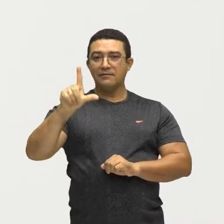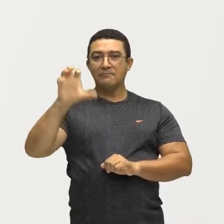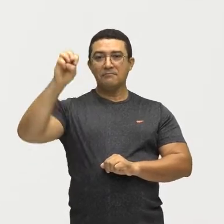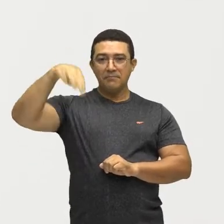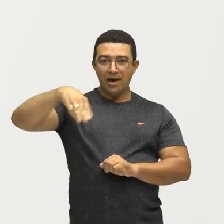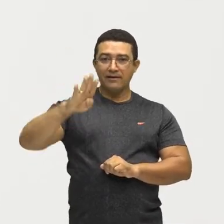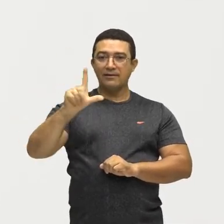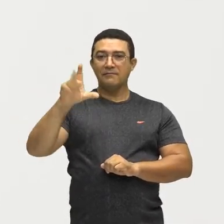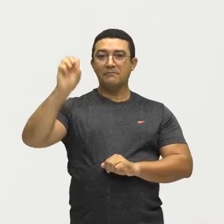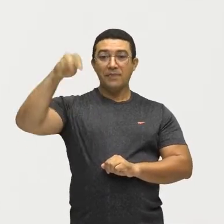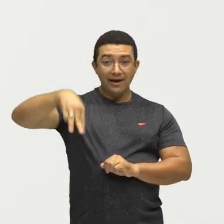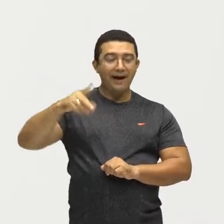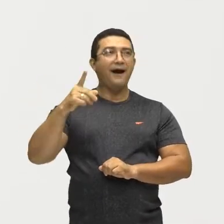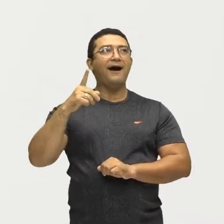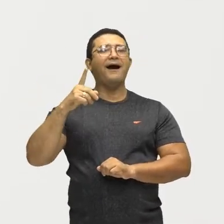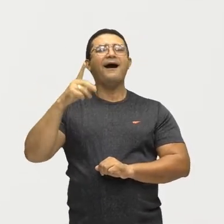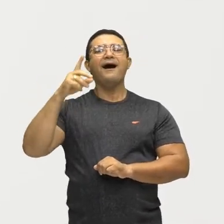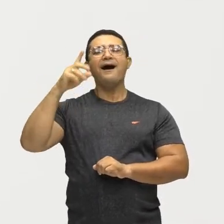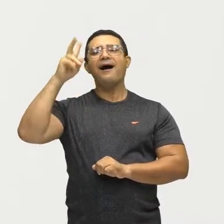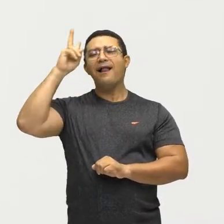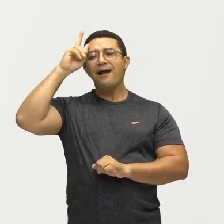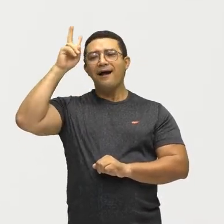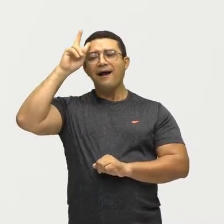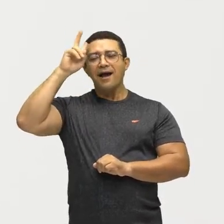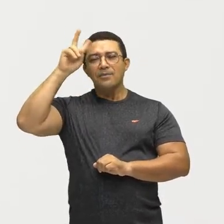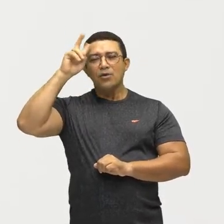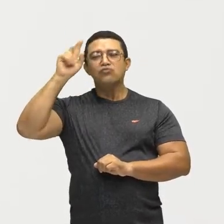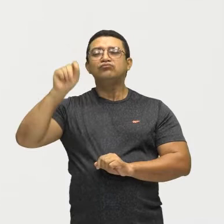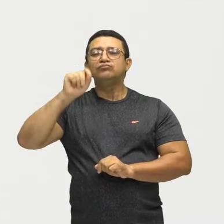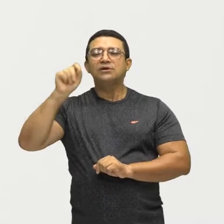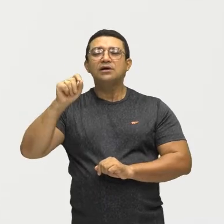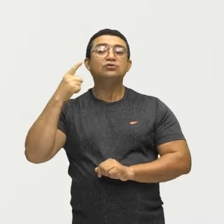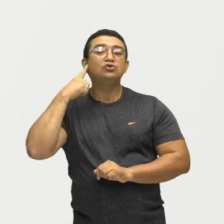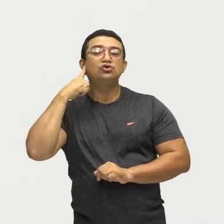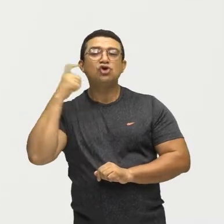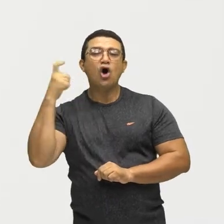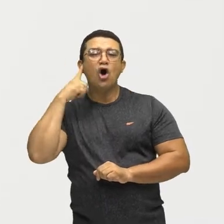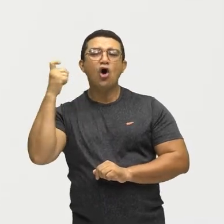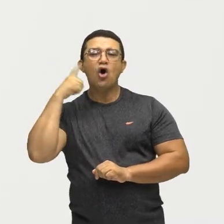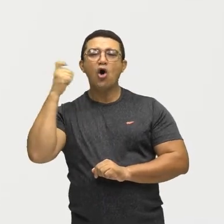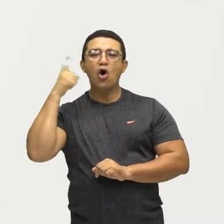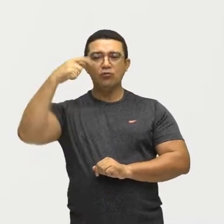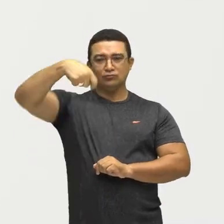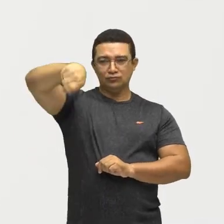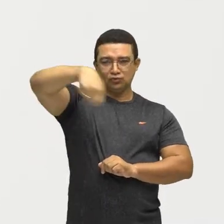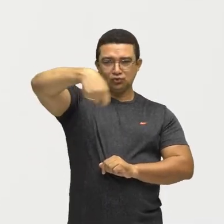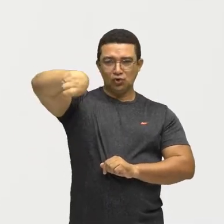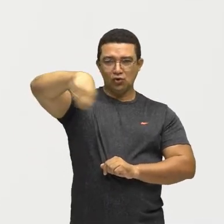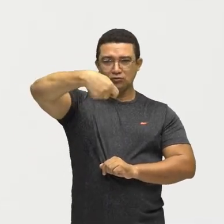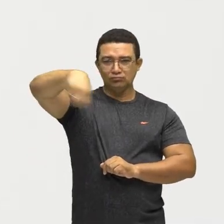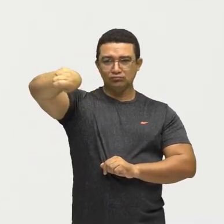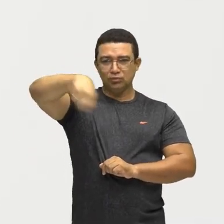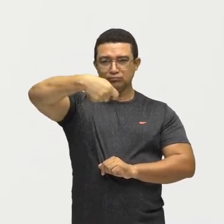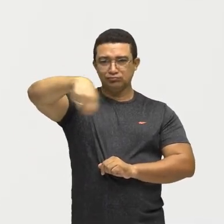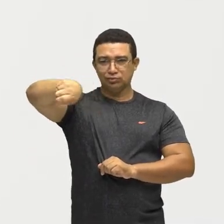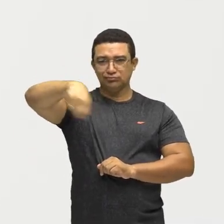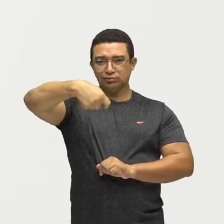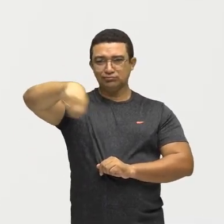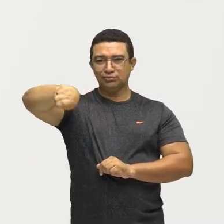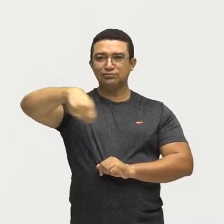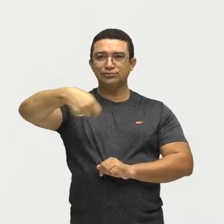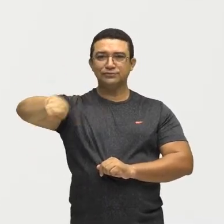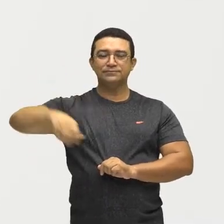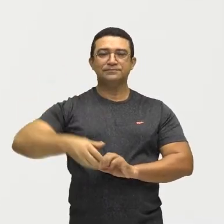som metálico e prolongado que cada badalada do sino produz. Então, neste